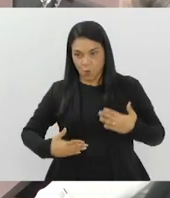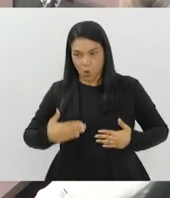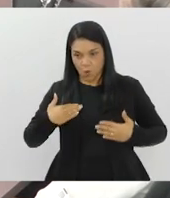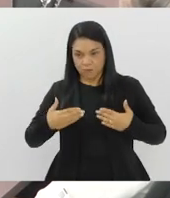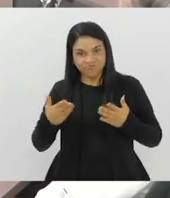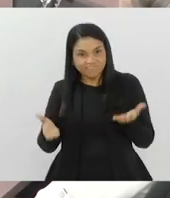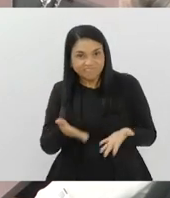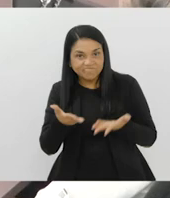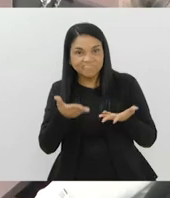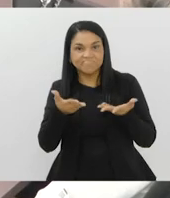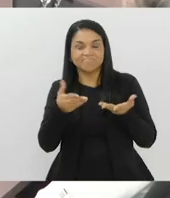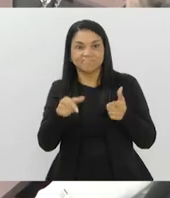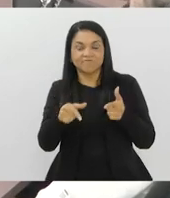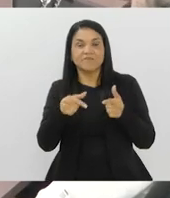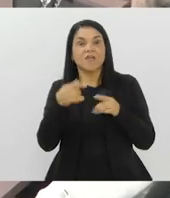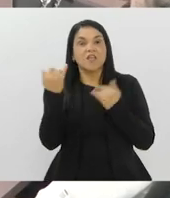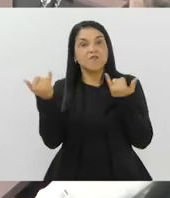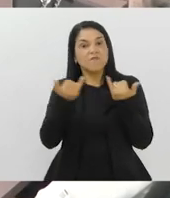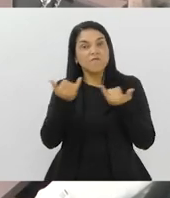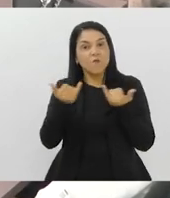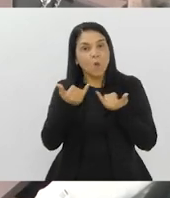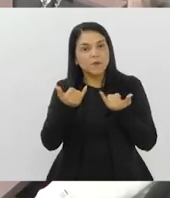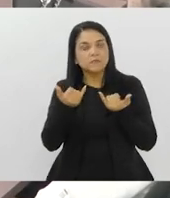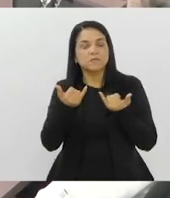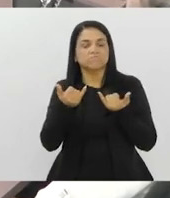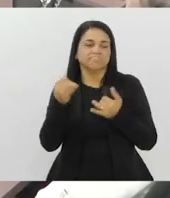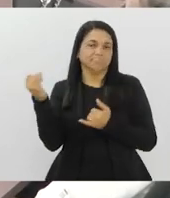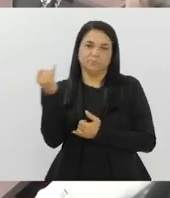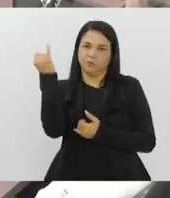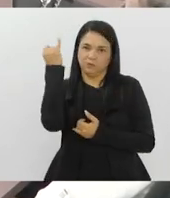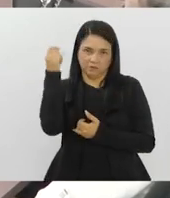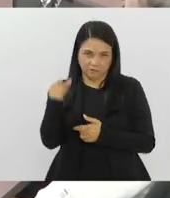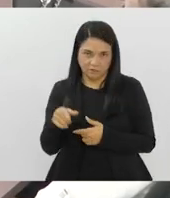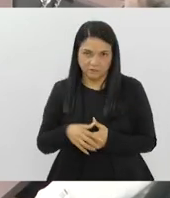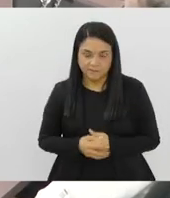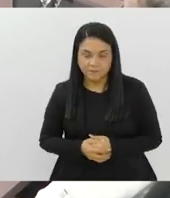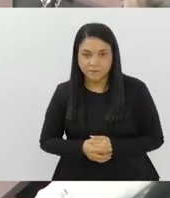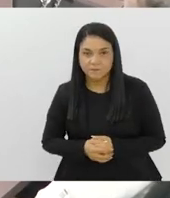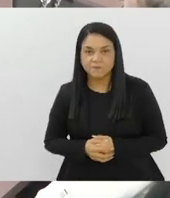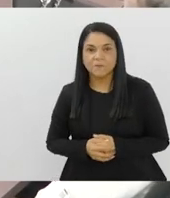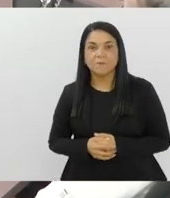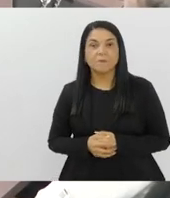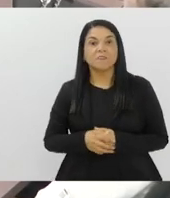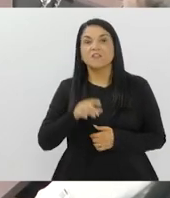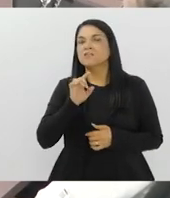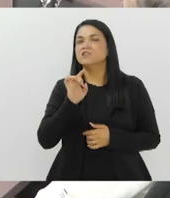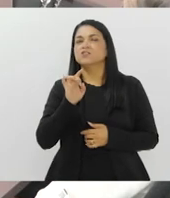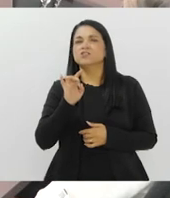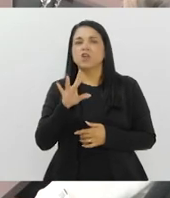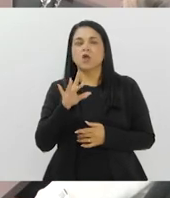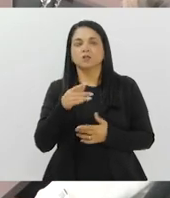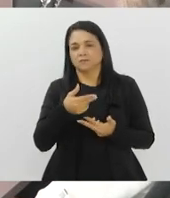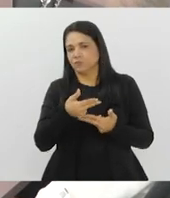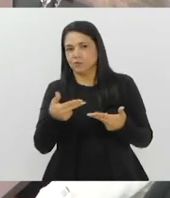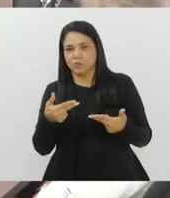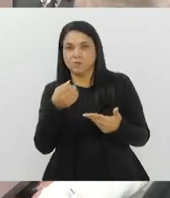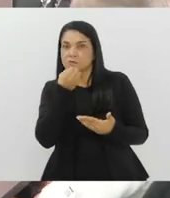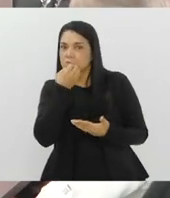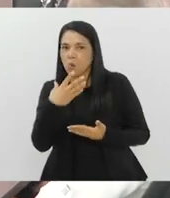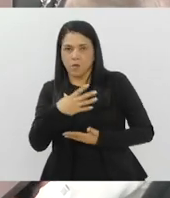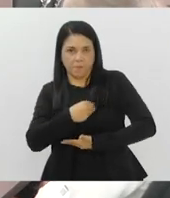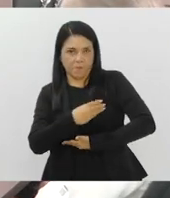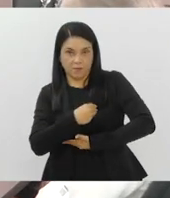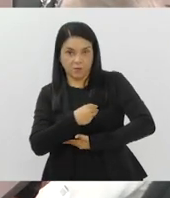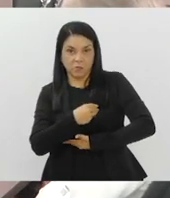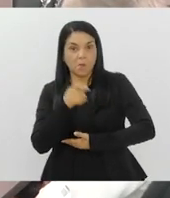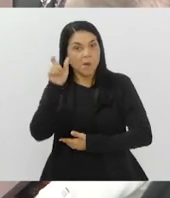Então, informação, como já foi muito bem falado aqui, informação não somente dos benefícios da amamentação para aquela mulher,